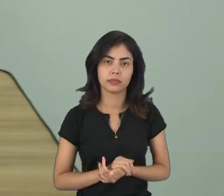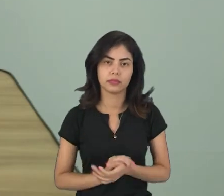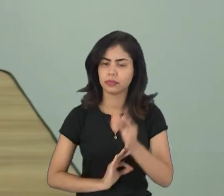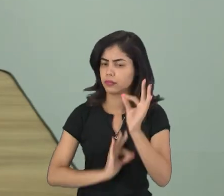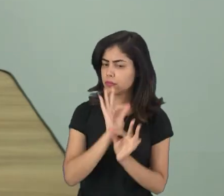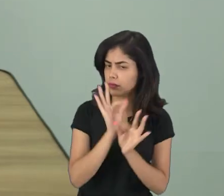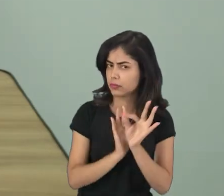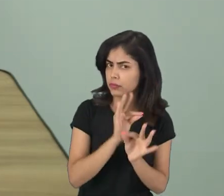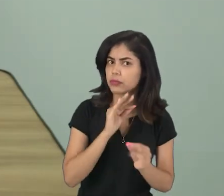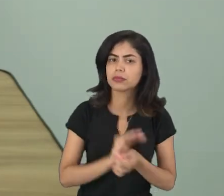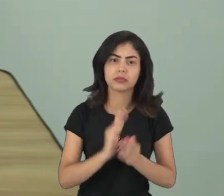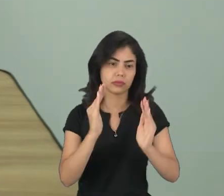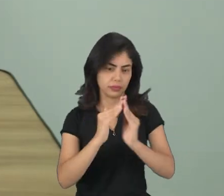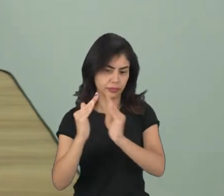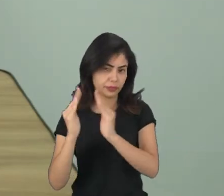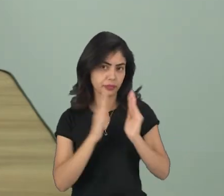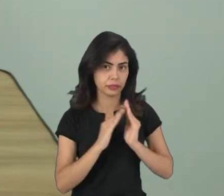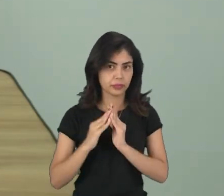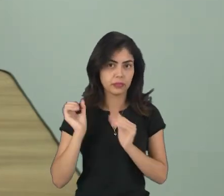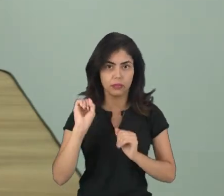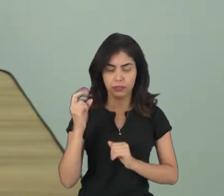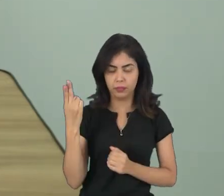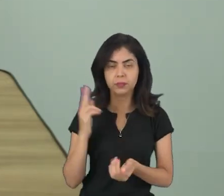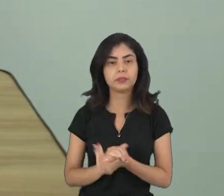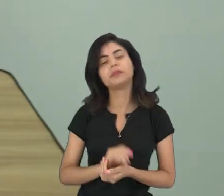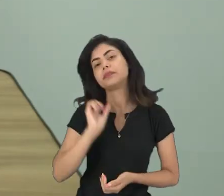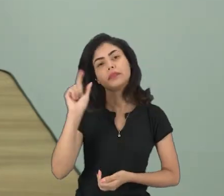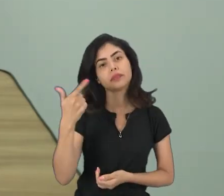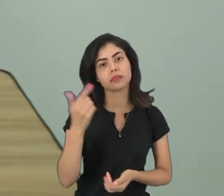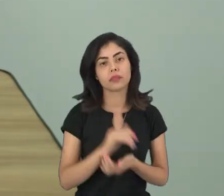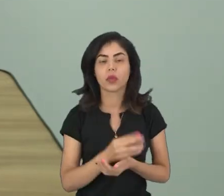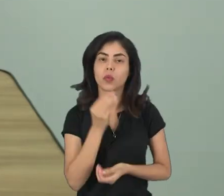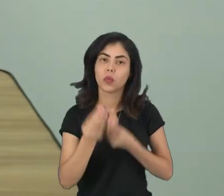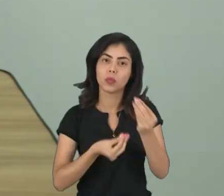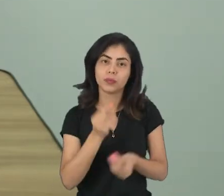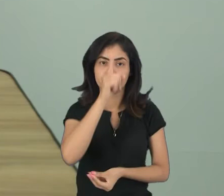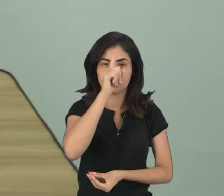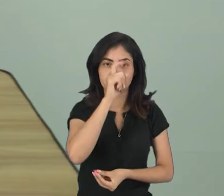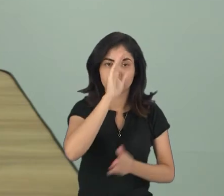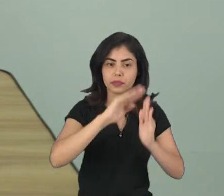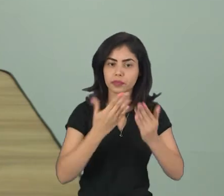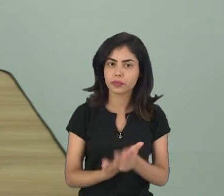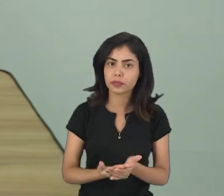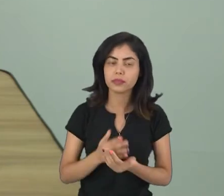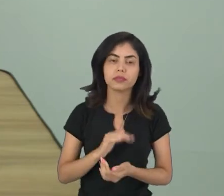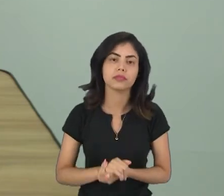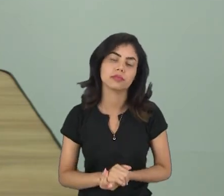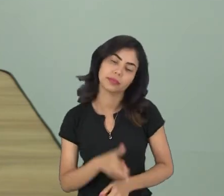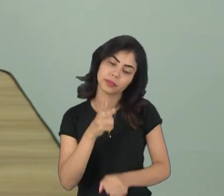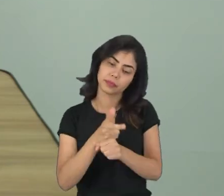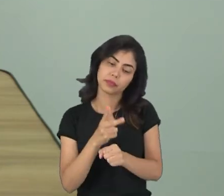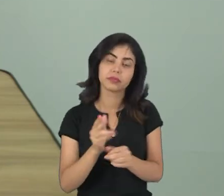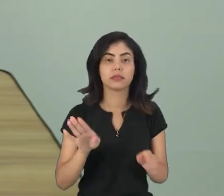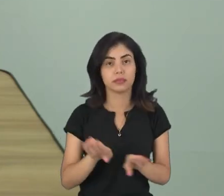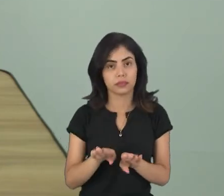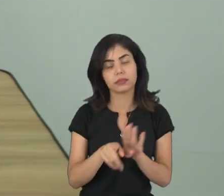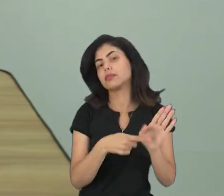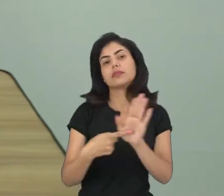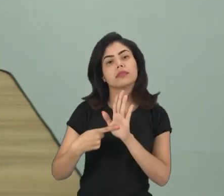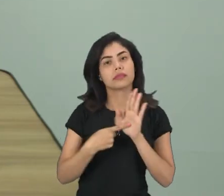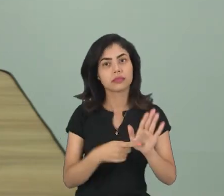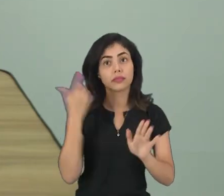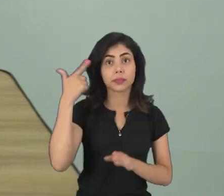essas construções de casas ou de outras construções como hospitais, escola? No vídeo também